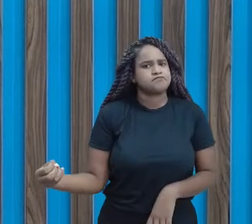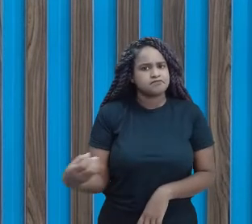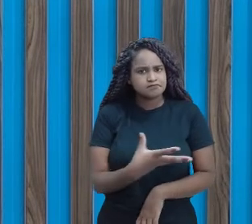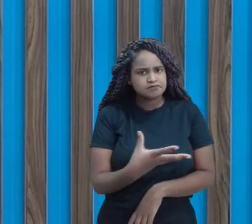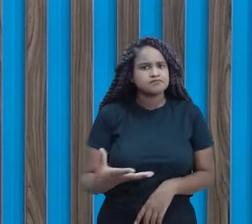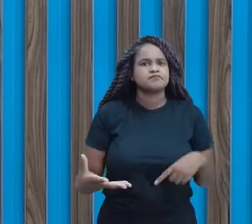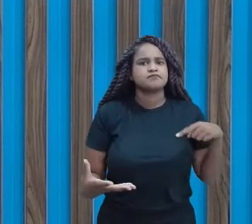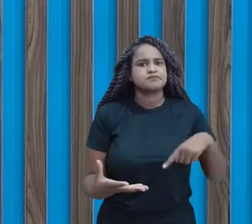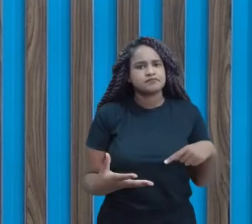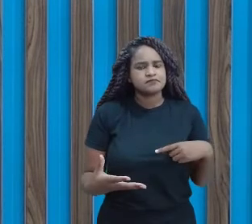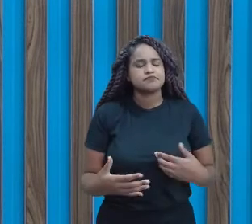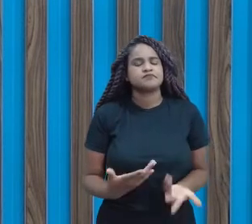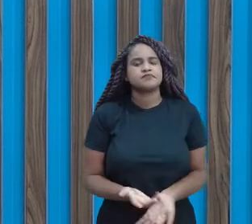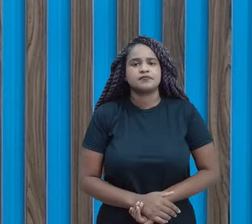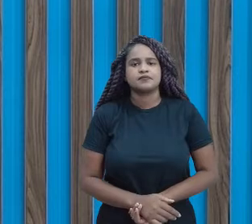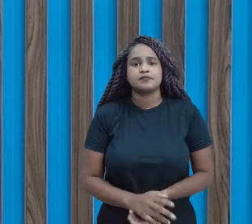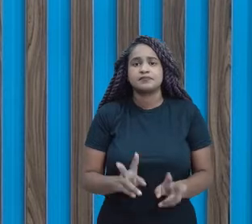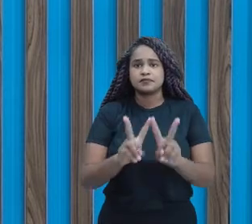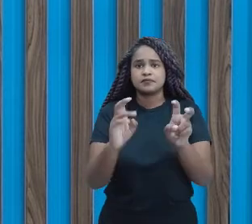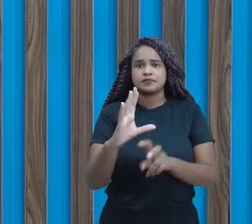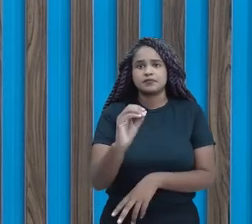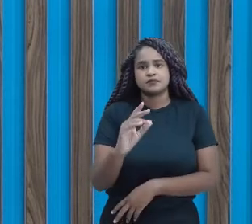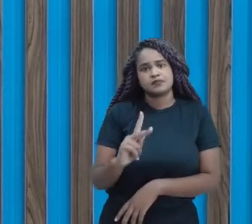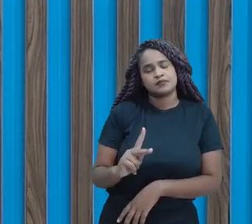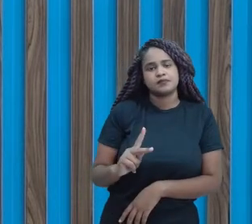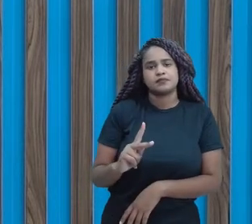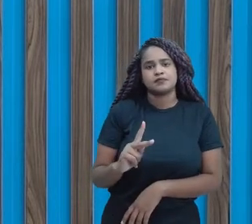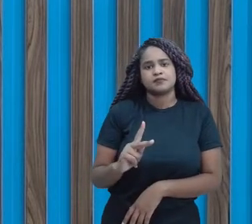atualizadíssimo, né, professora? Isso. Sobre o COP